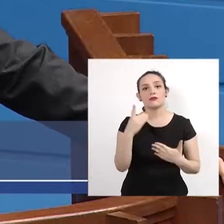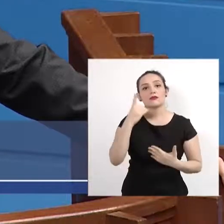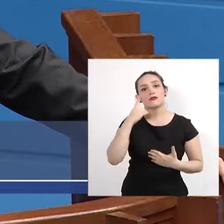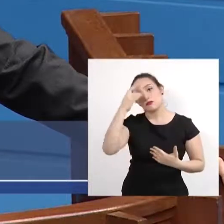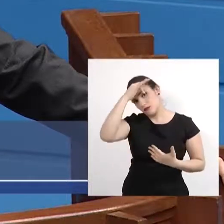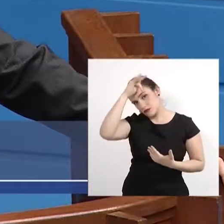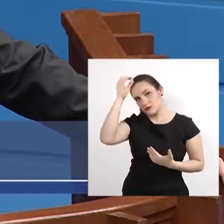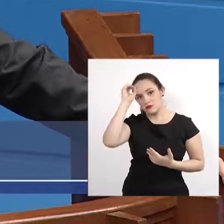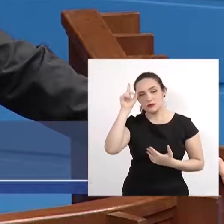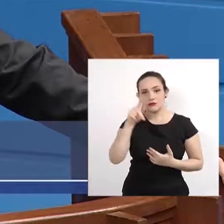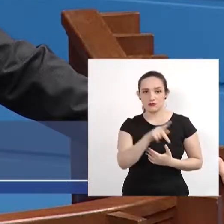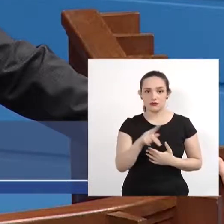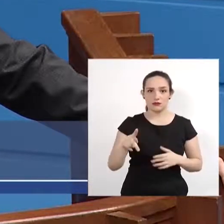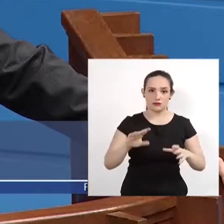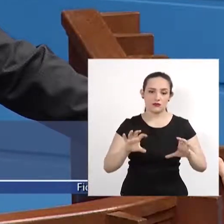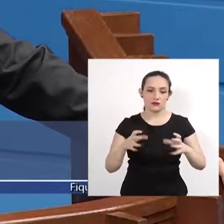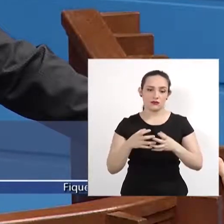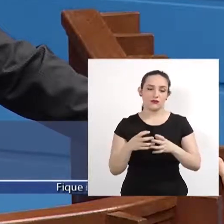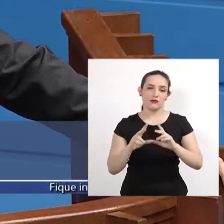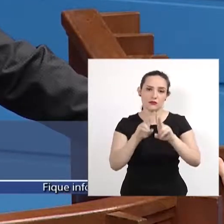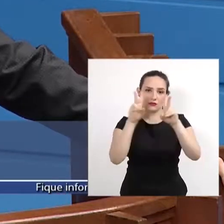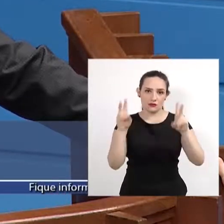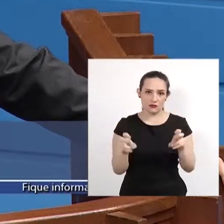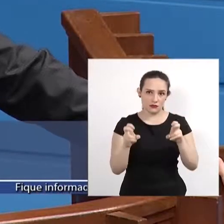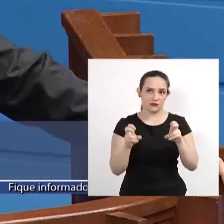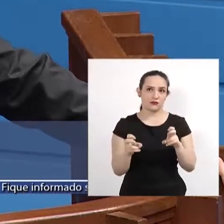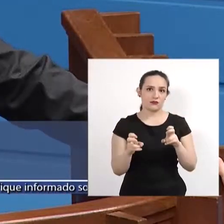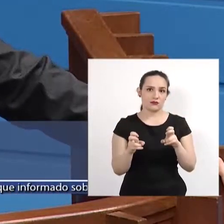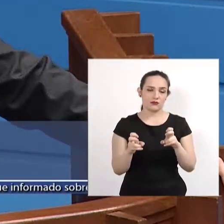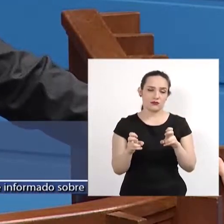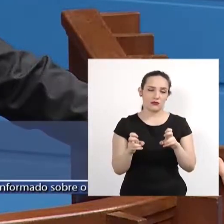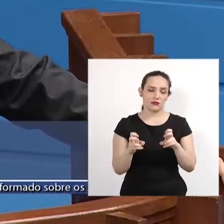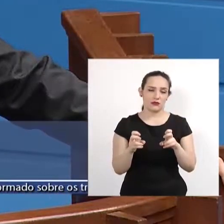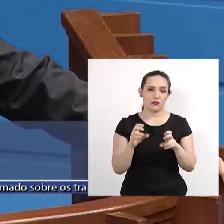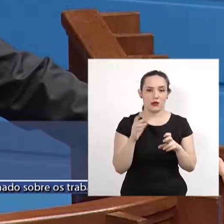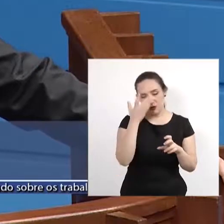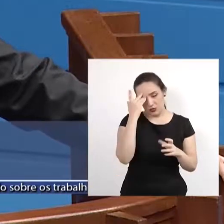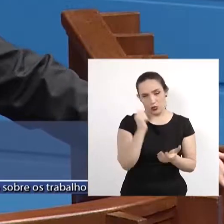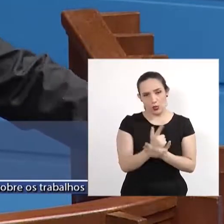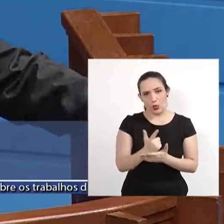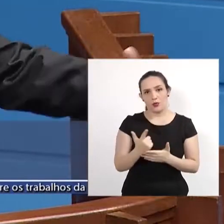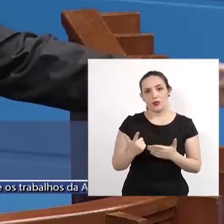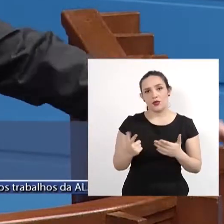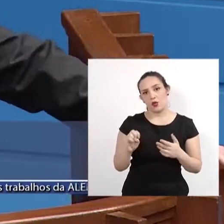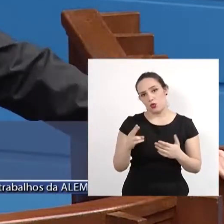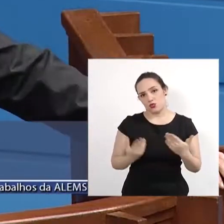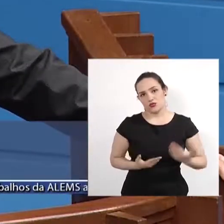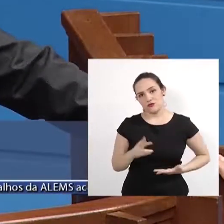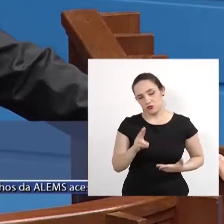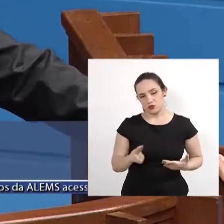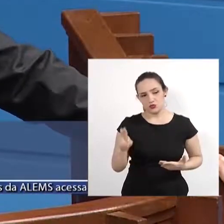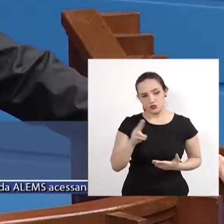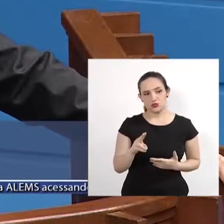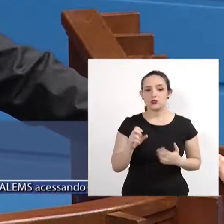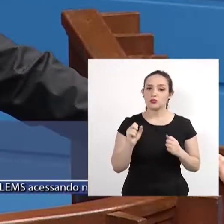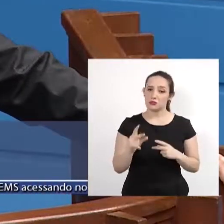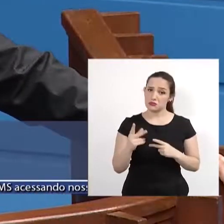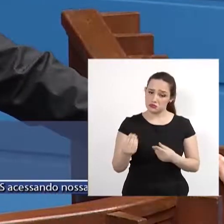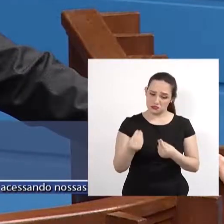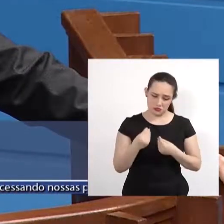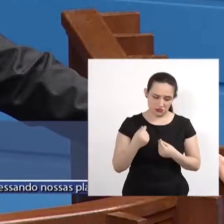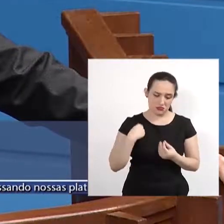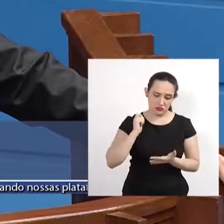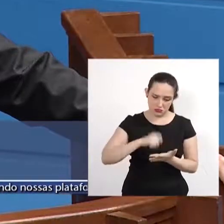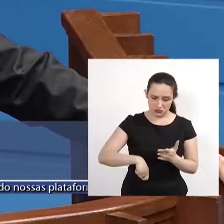trouxe este fato determinado e eu pude assinar como coautor, e tenho certeza todos os parlamentares